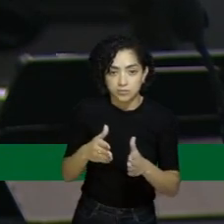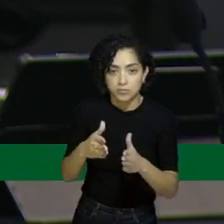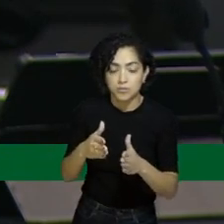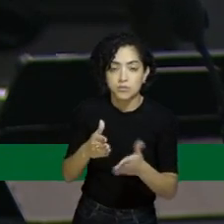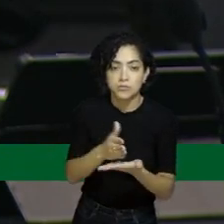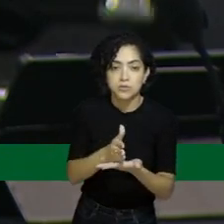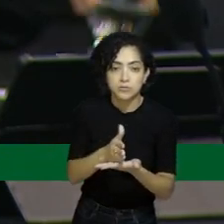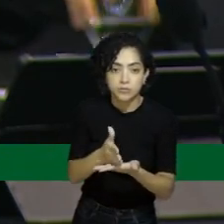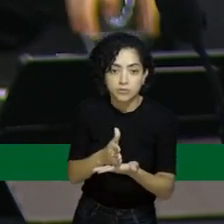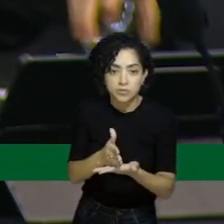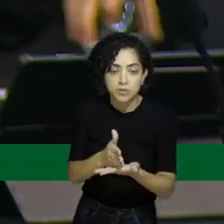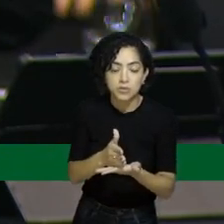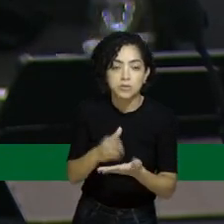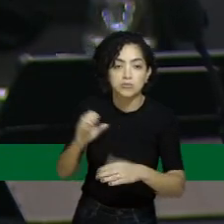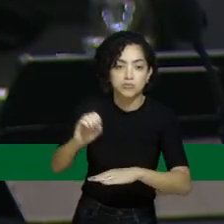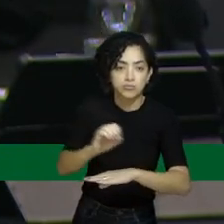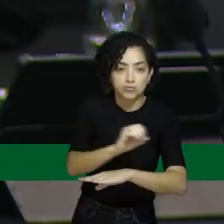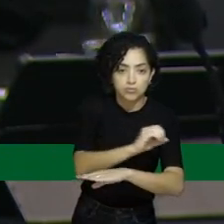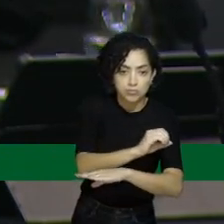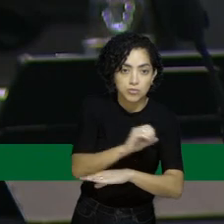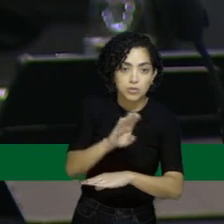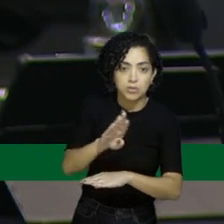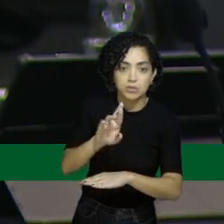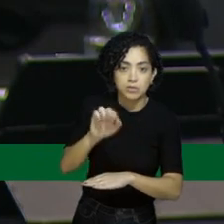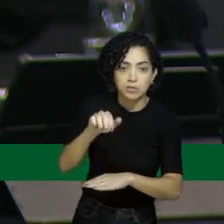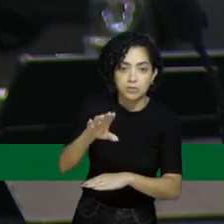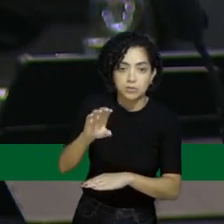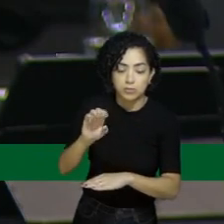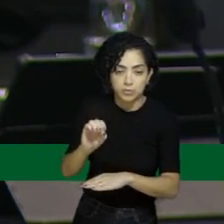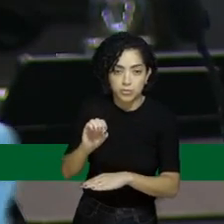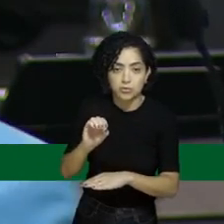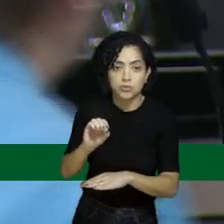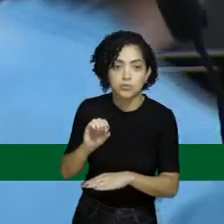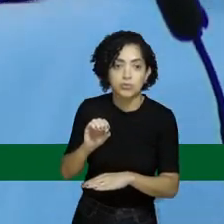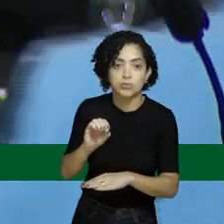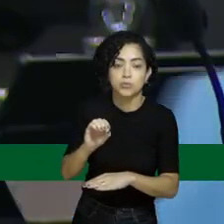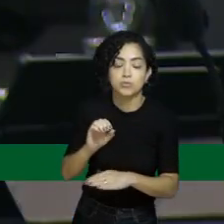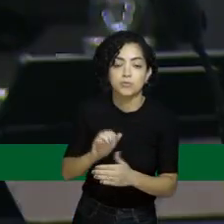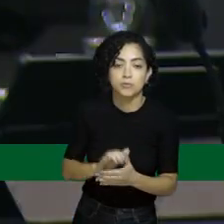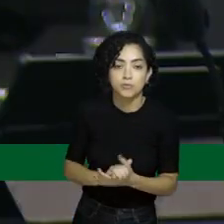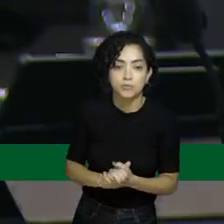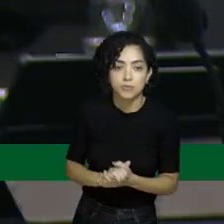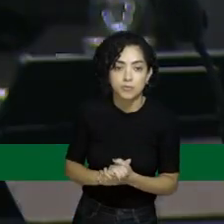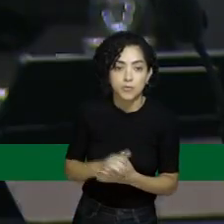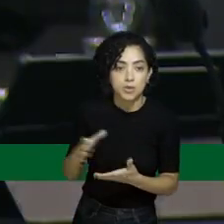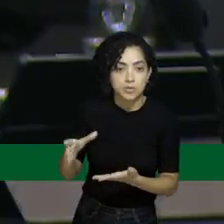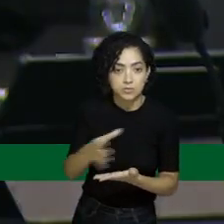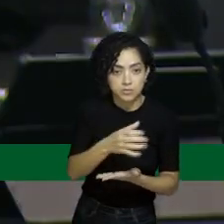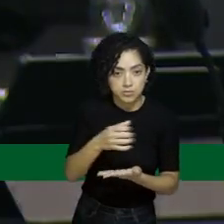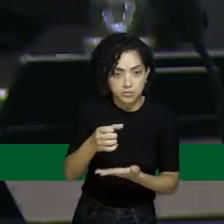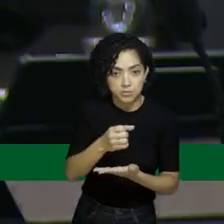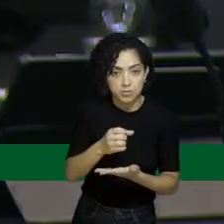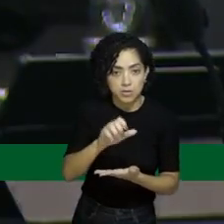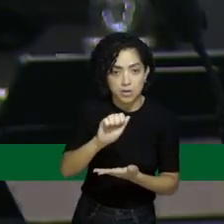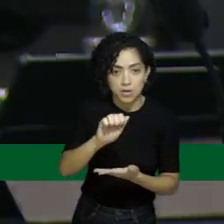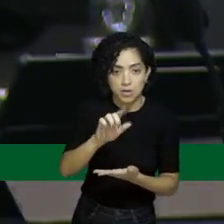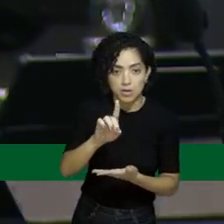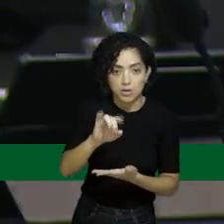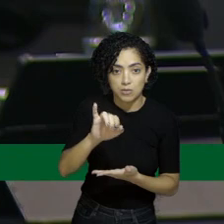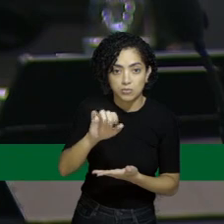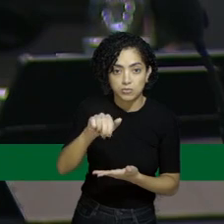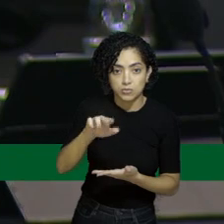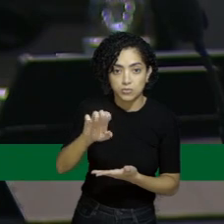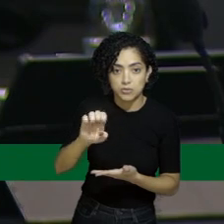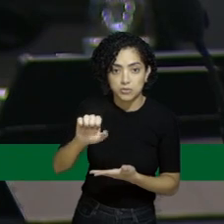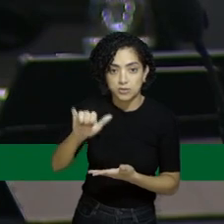Matias, Grande Oeste, presidente Bruno Antônio Vivian, Destino Cervejeiro, Albeneir Di Domenico. Tema